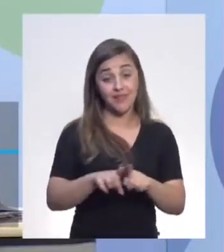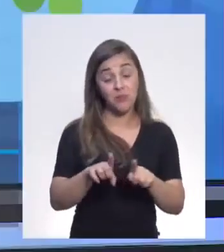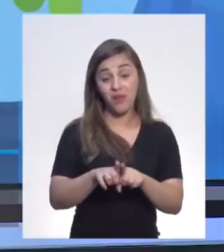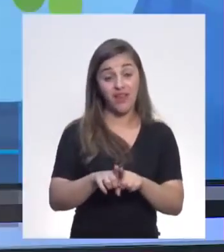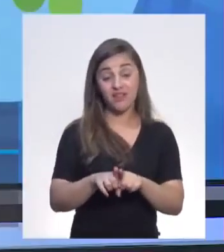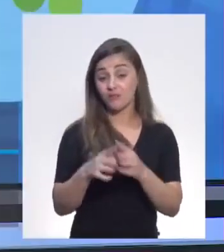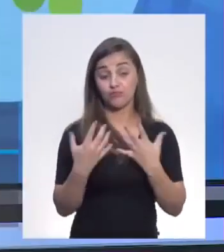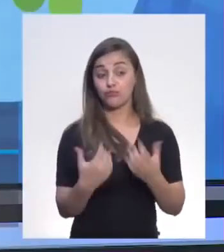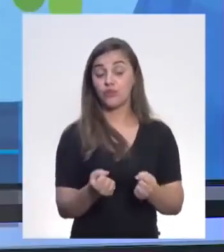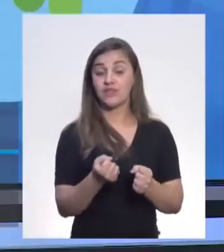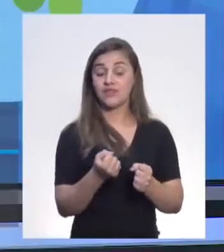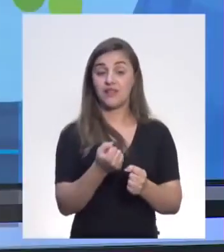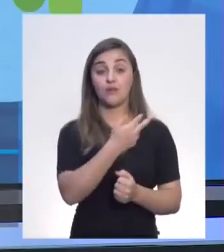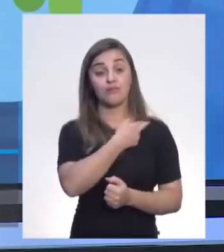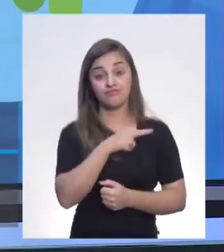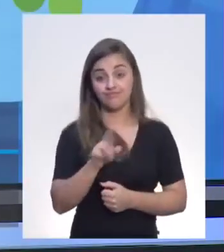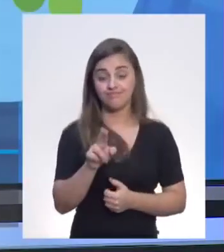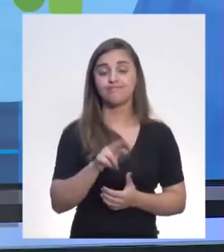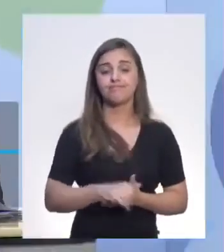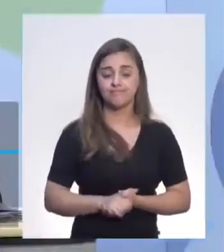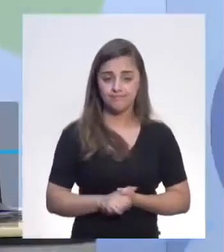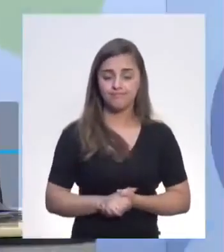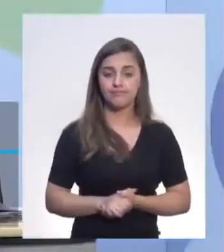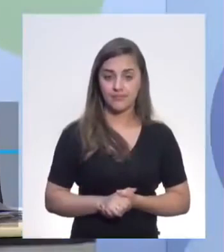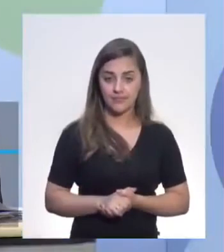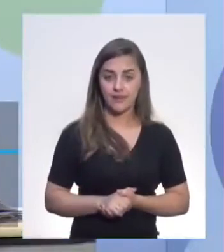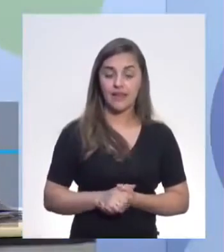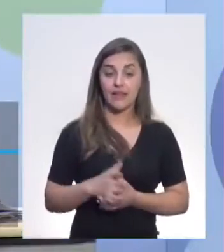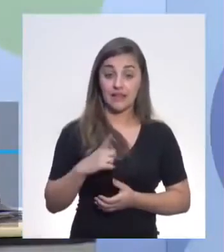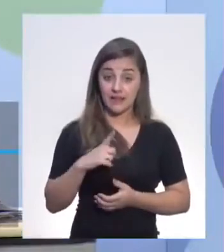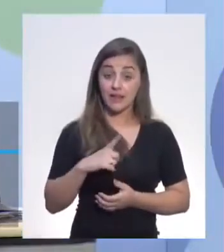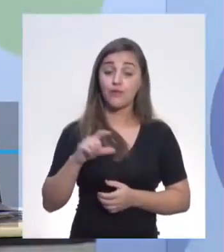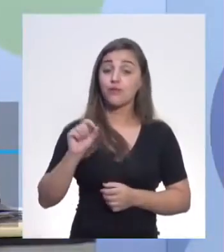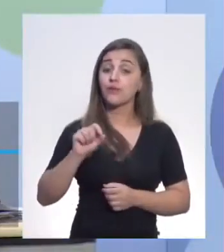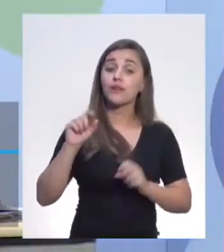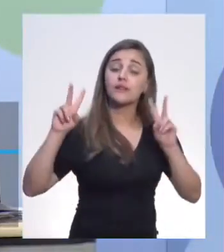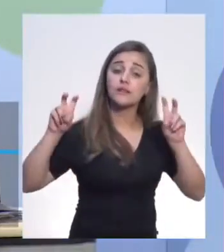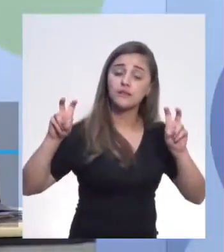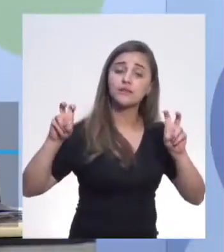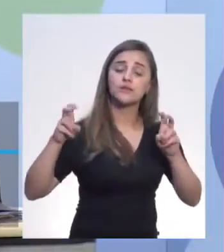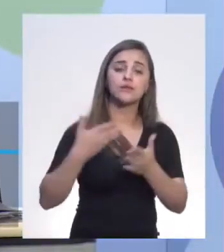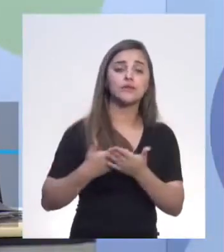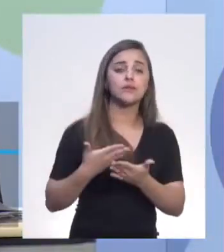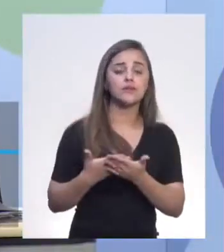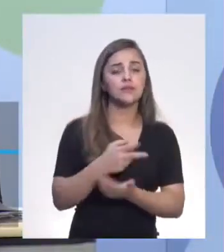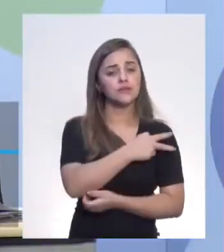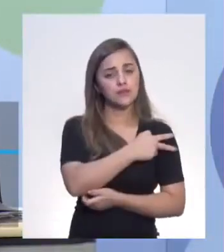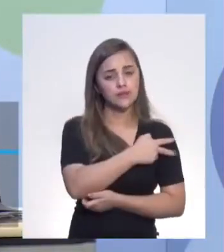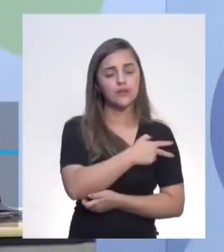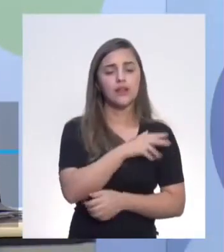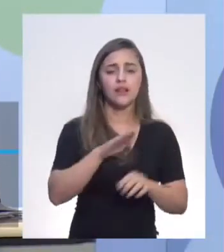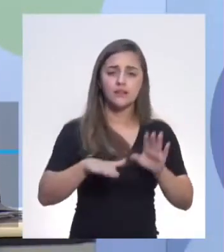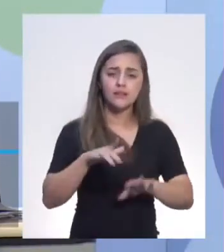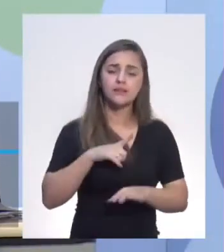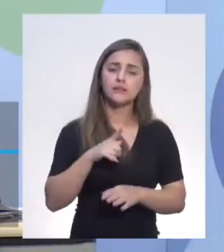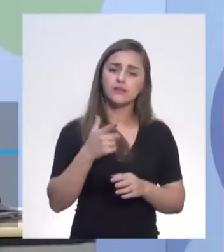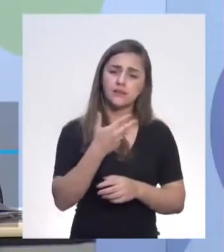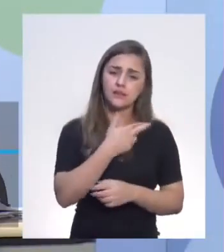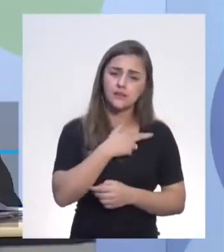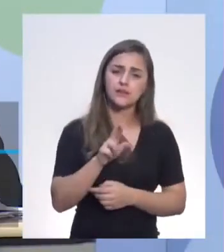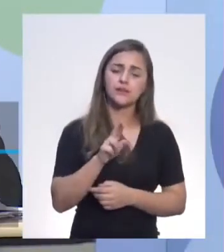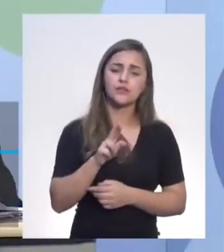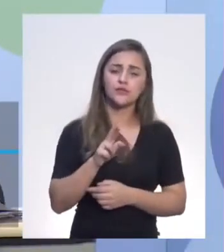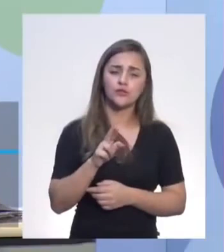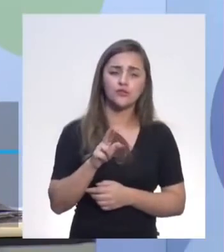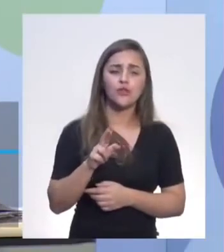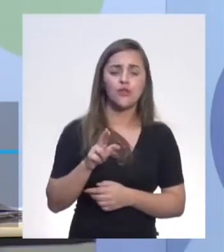Fabi, que também apareceu na aula do segundo ano, né, em que as religiões de matriz africana, as pessoas elas sofrem muito preconceito